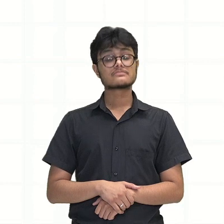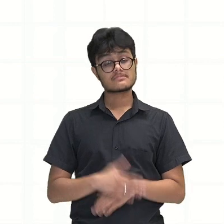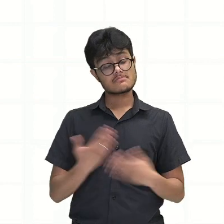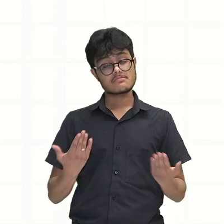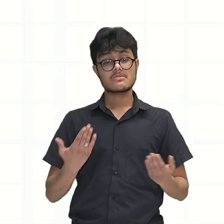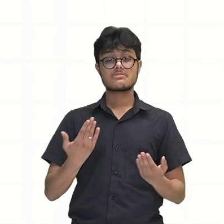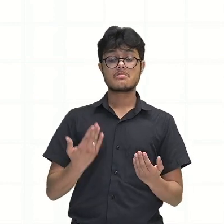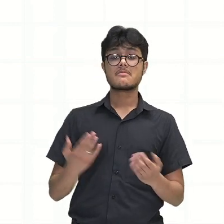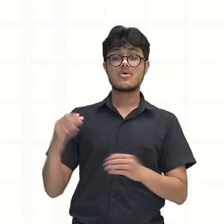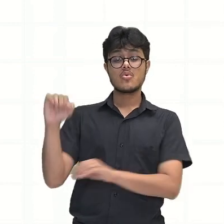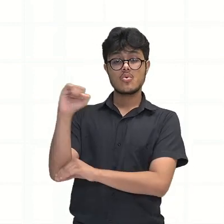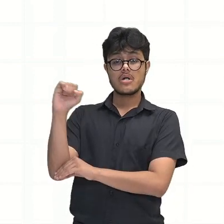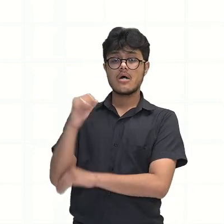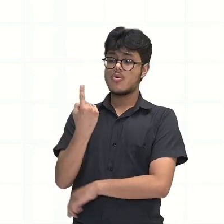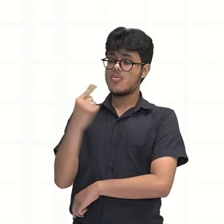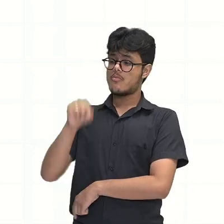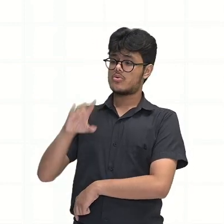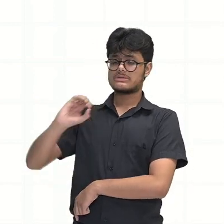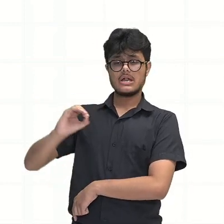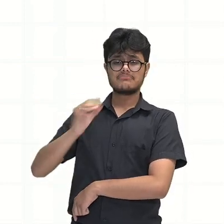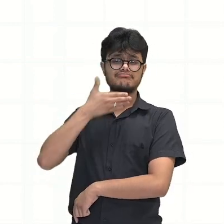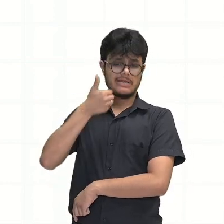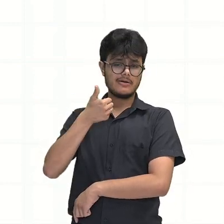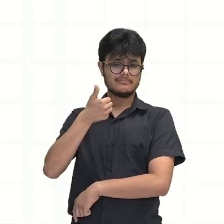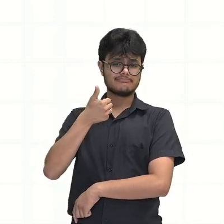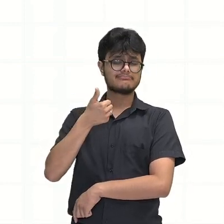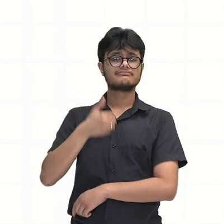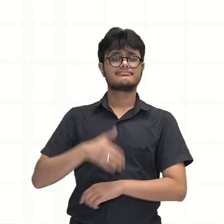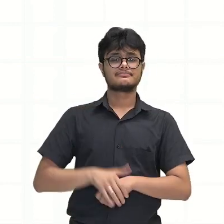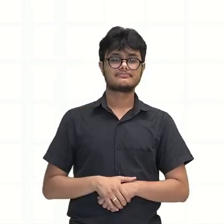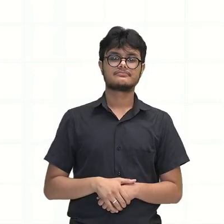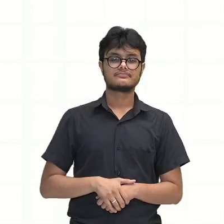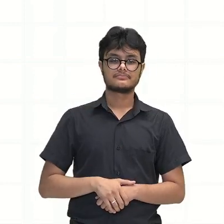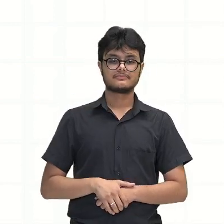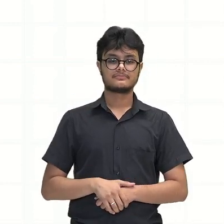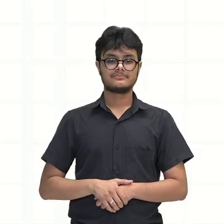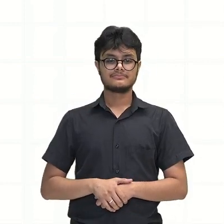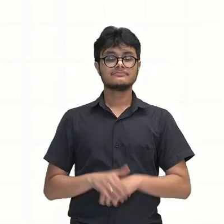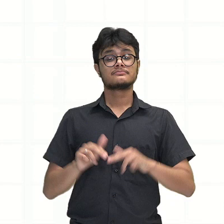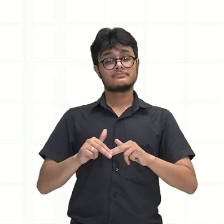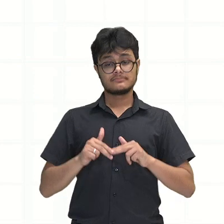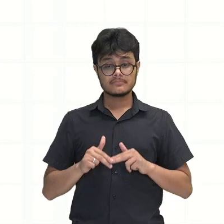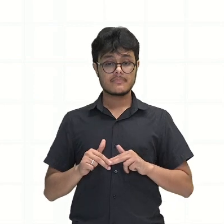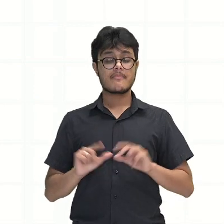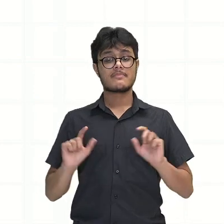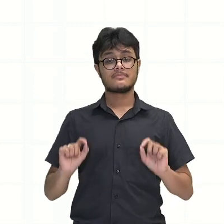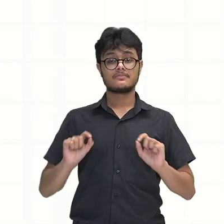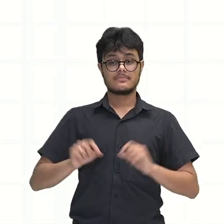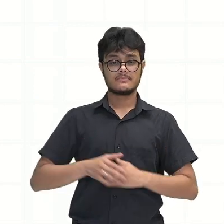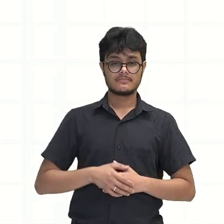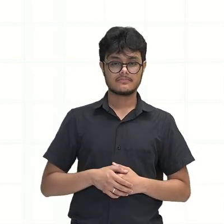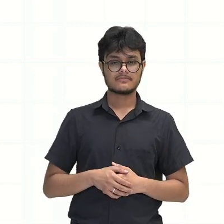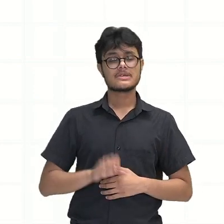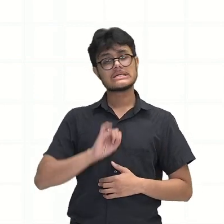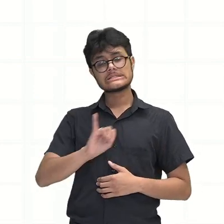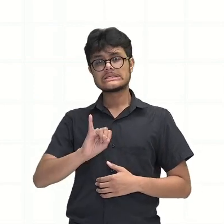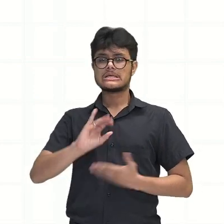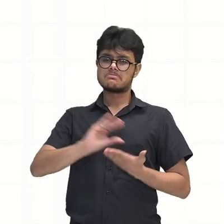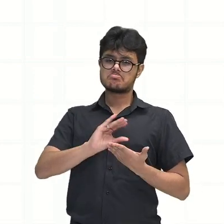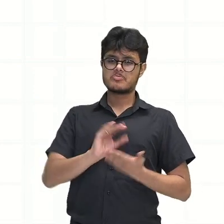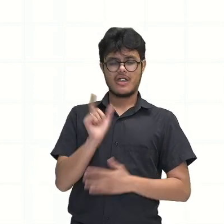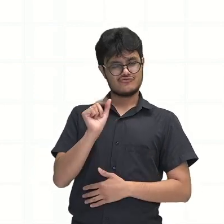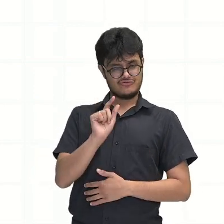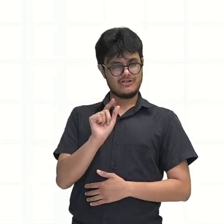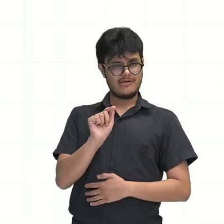é mais econômico, certo? É por esse motivo que, se a gente tiver dinheiro